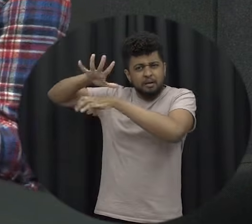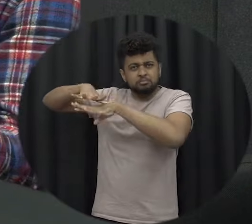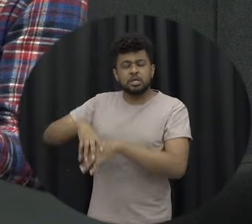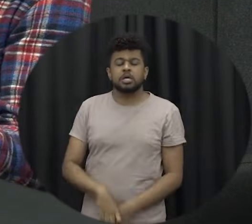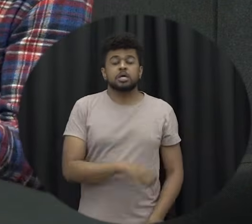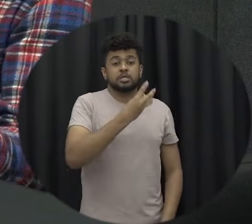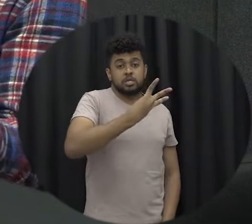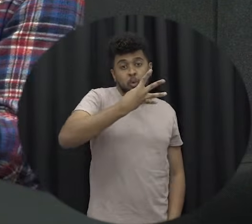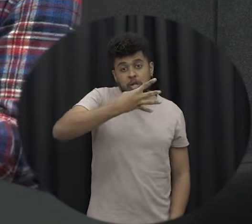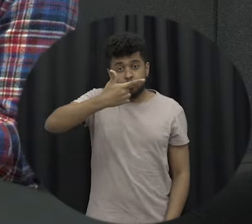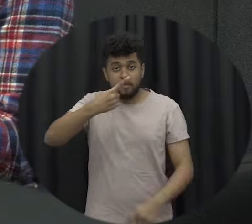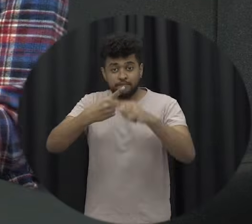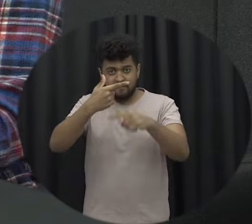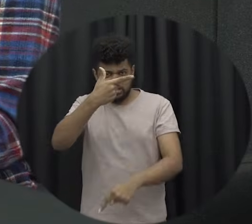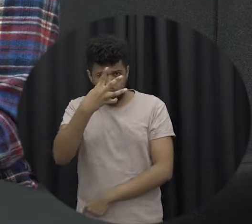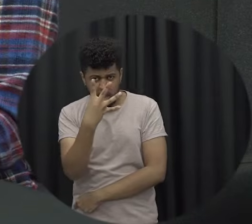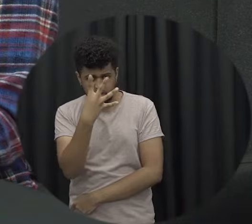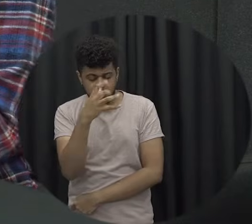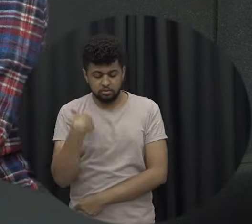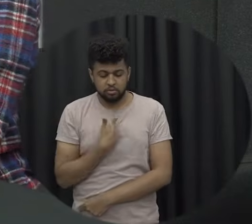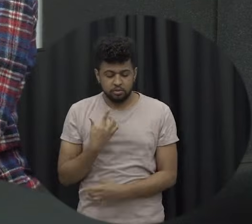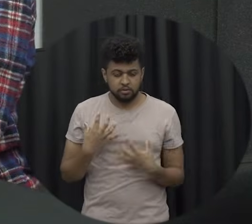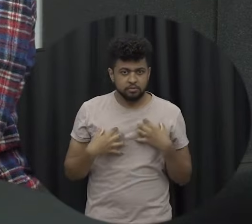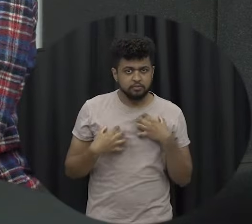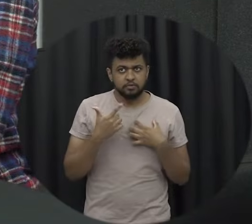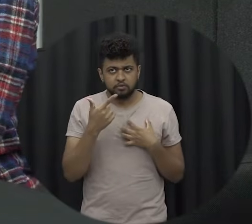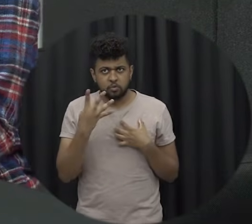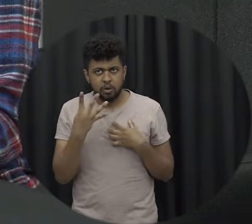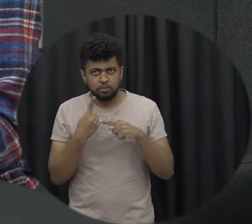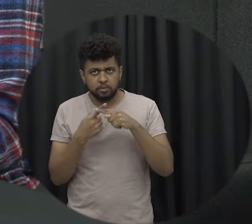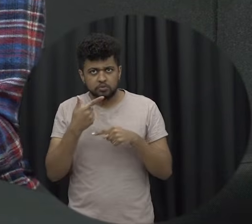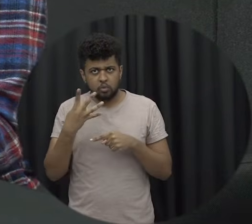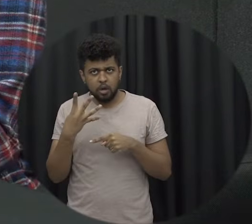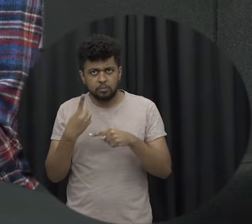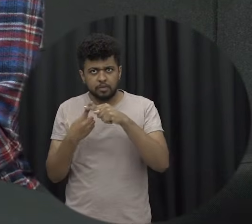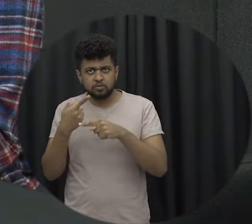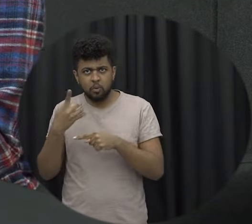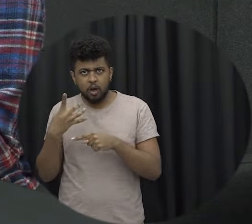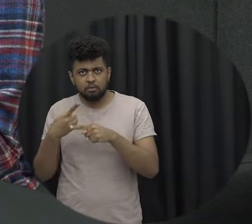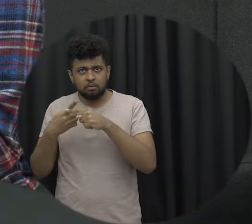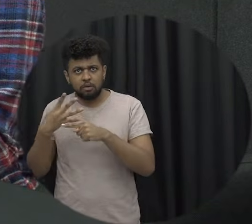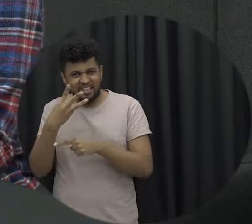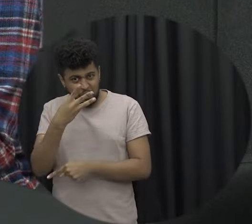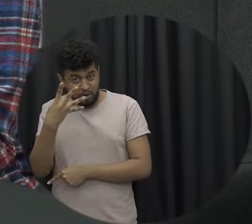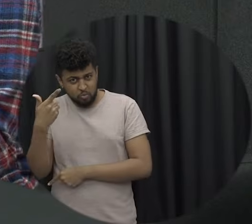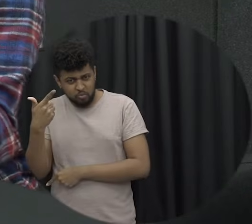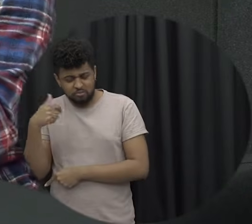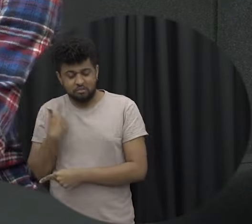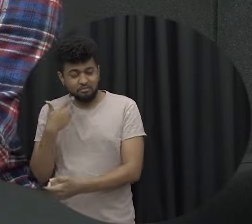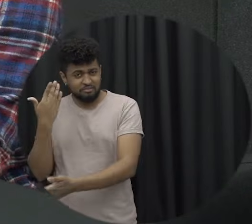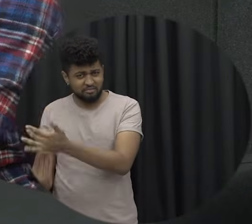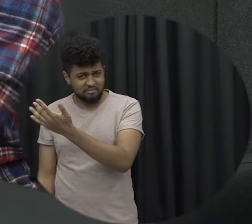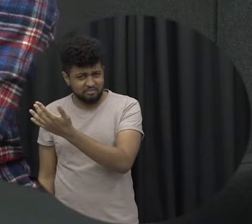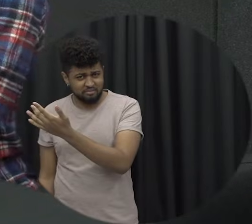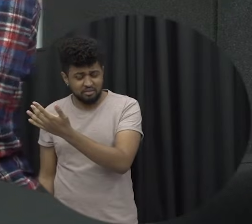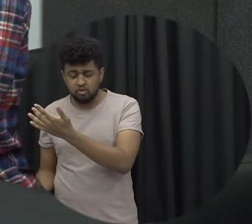a gente ia ficar 24 mais 24 mais 24, 342 vezes, a gente ia se perder na conta e não ia dar certo. Mas